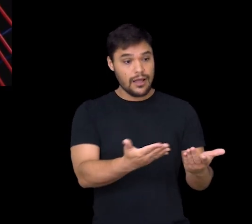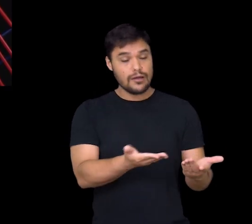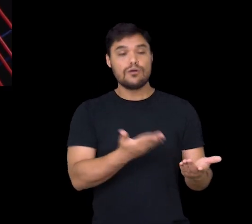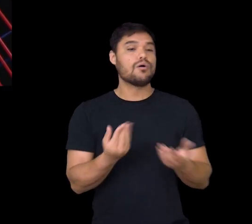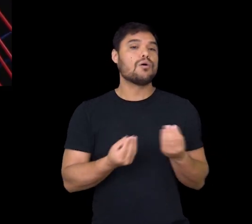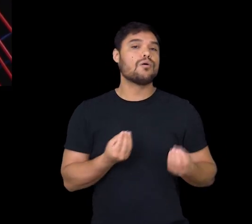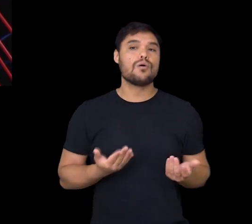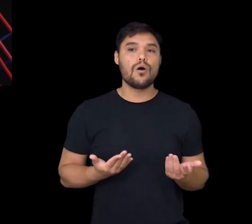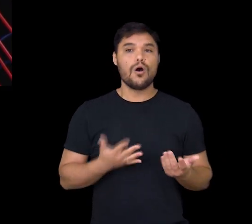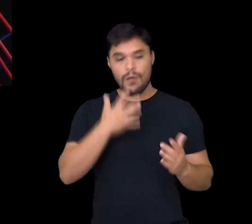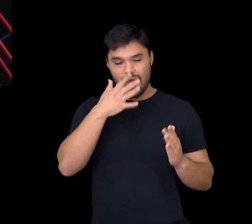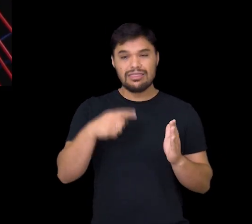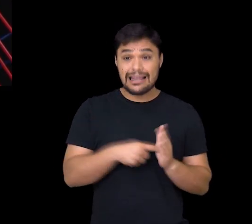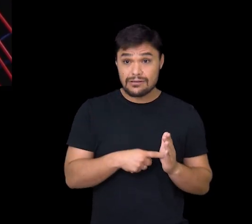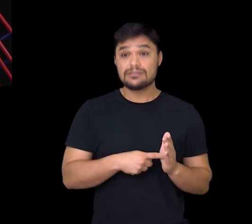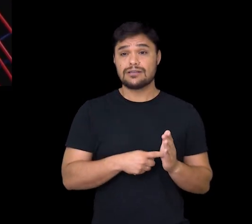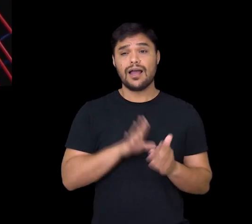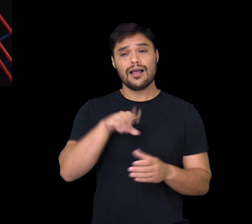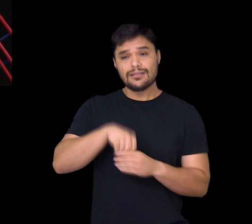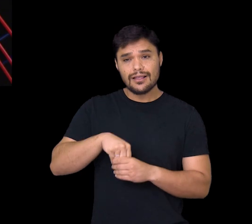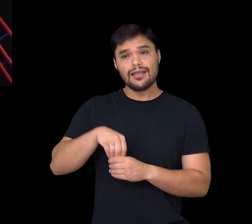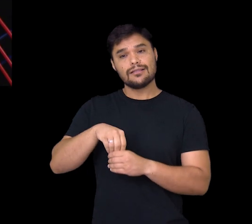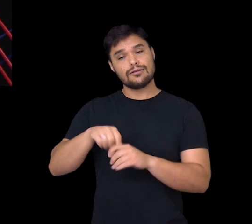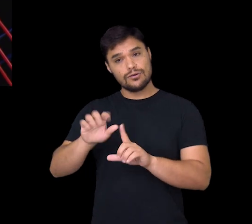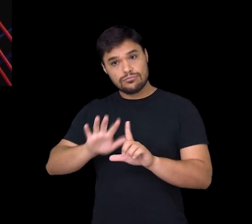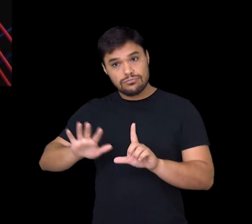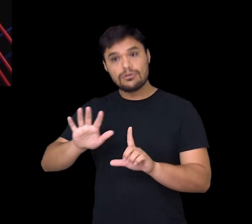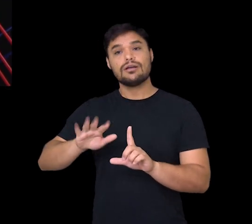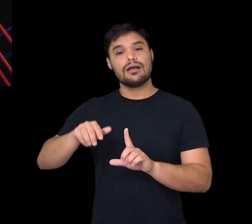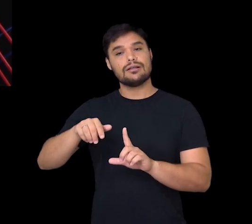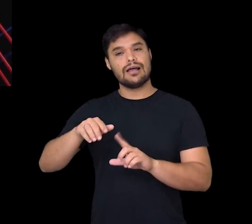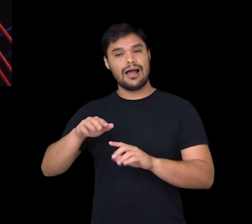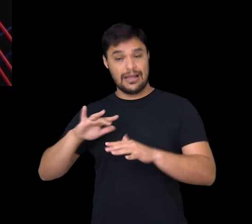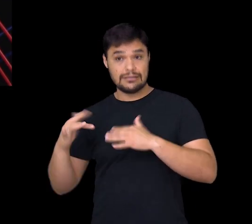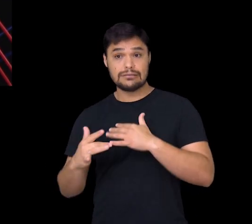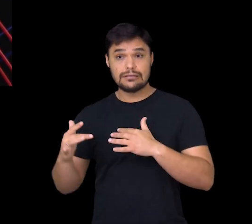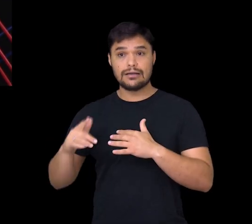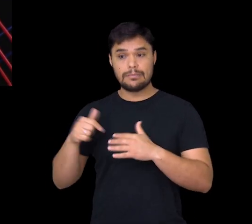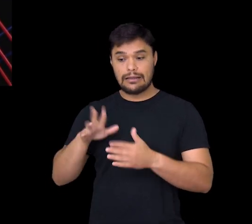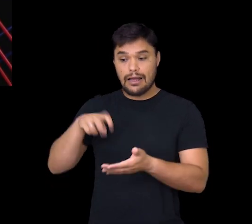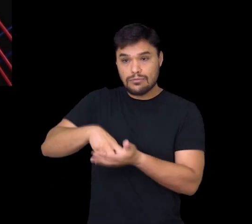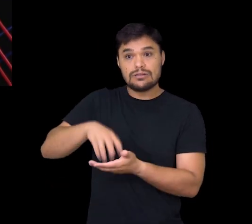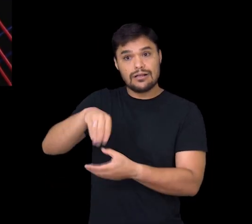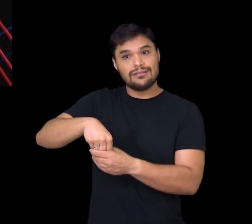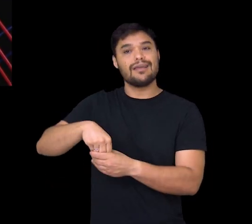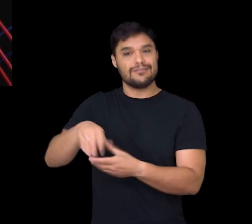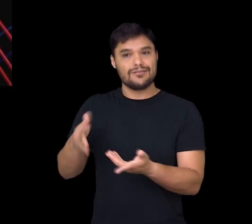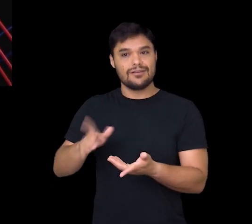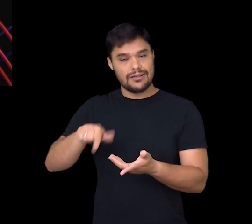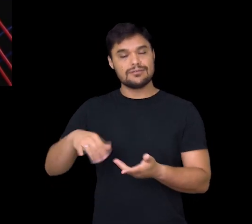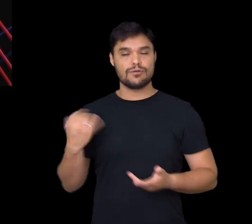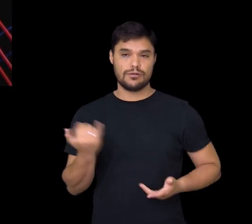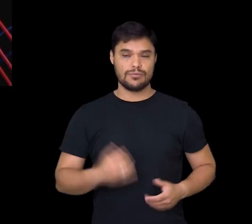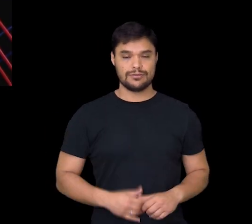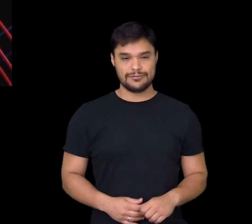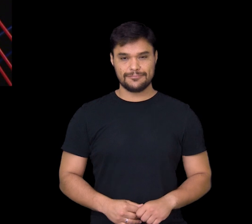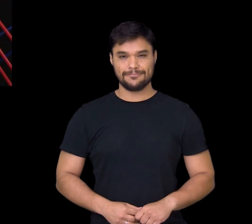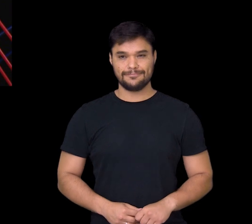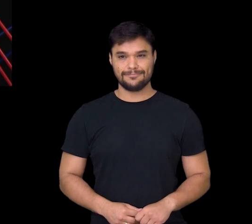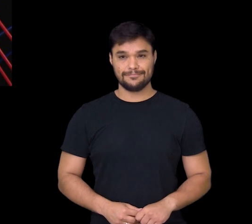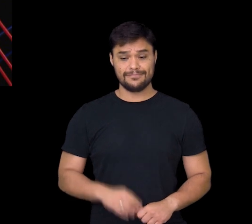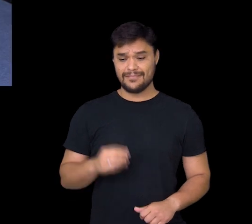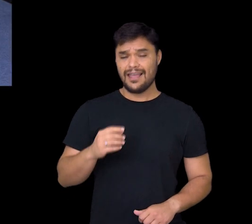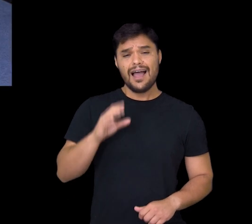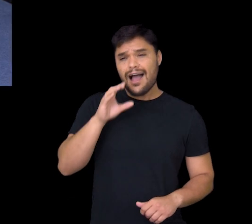exemplo, de como denunciar dentro da própria plataforma para que eles pudessem punir internamente. Isso é muito importante.